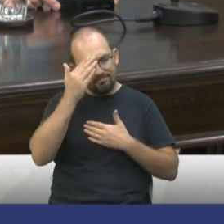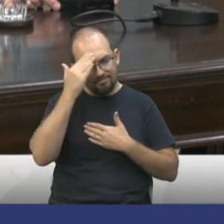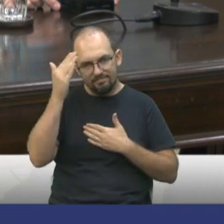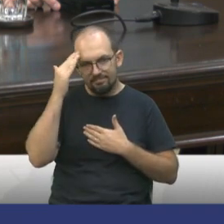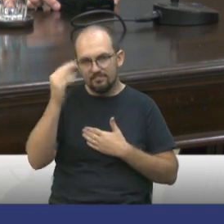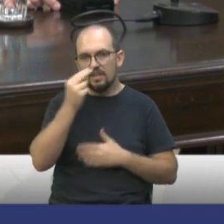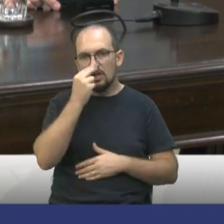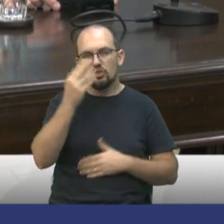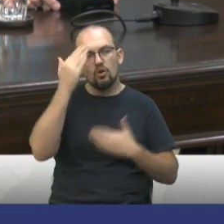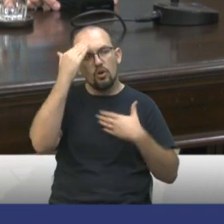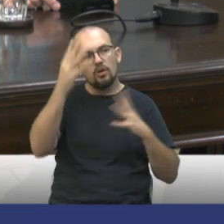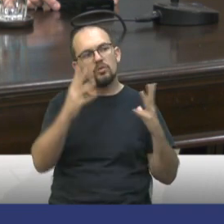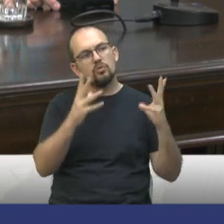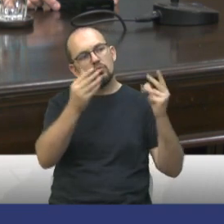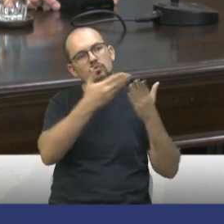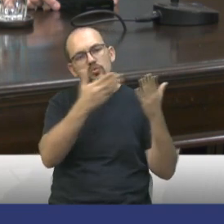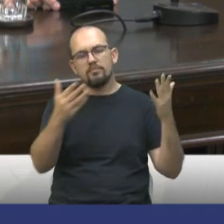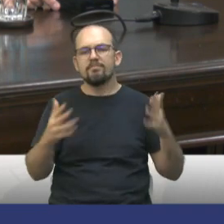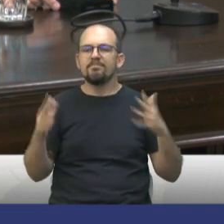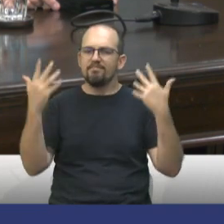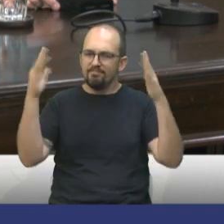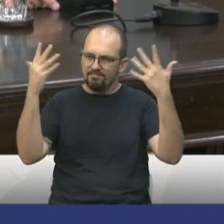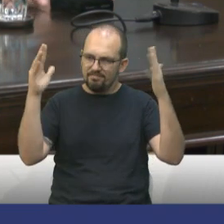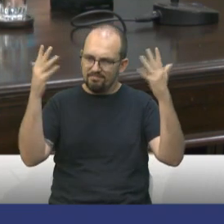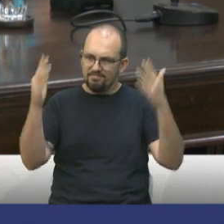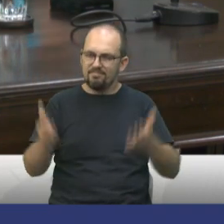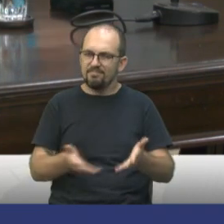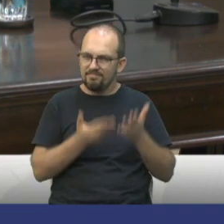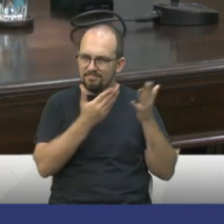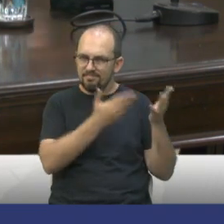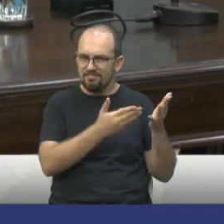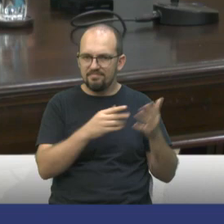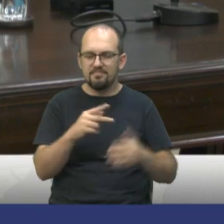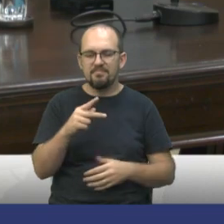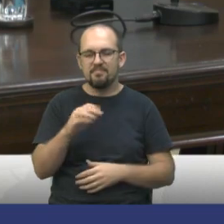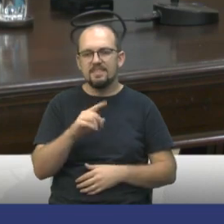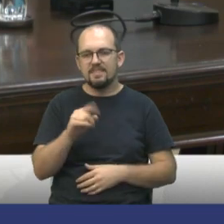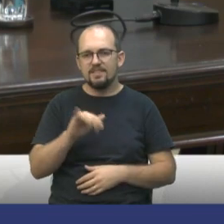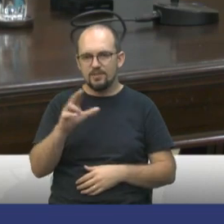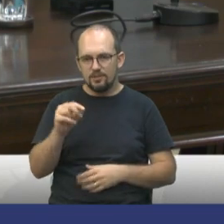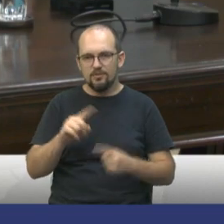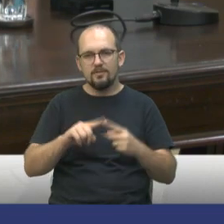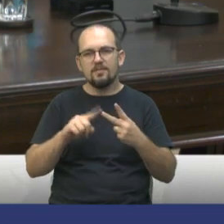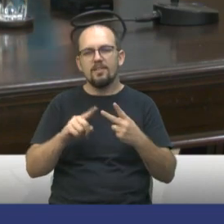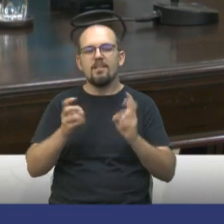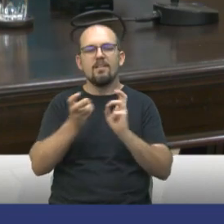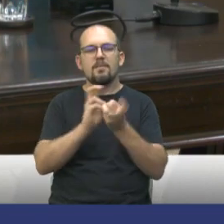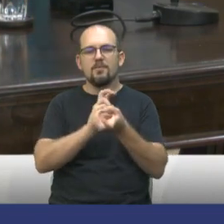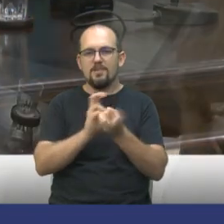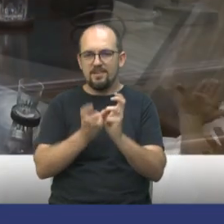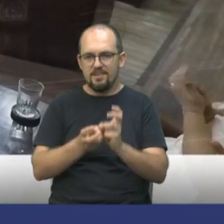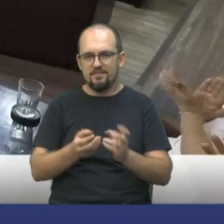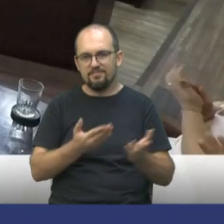e obrigado a todos aí. Uma salva de palmas aqui para a capoeira e para o mestre Pezinho.